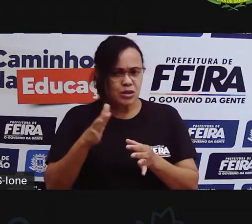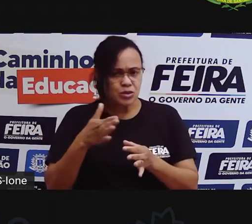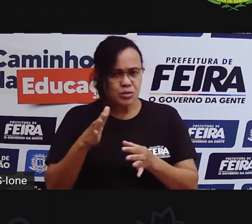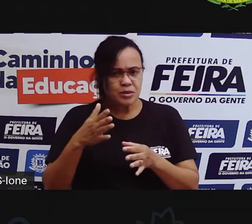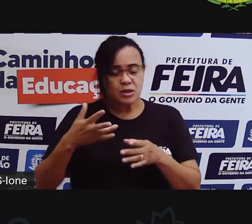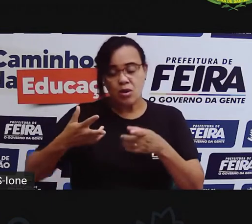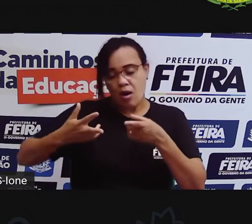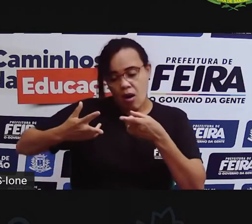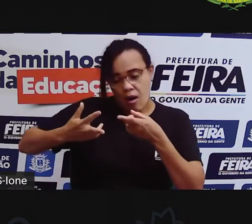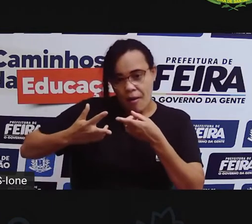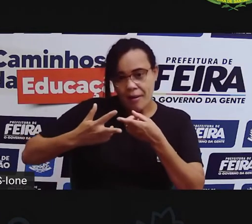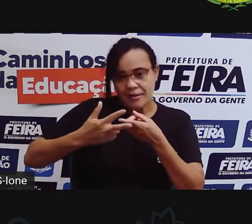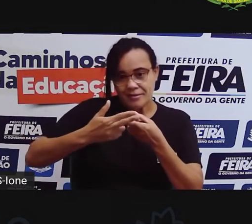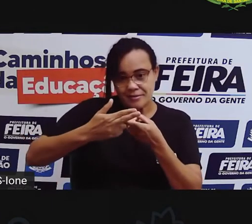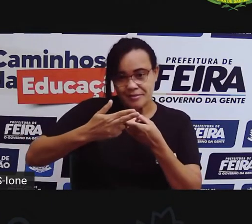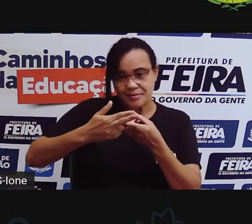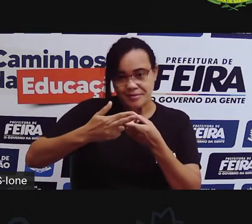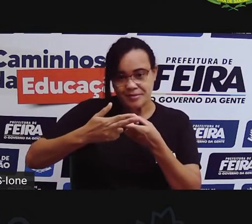recorta, tá?